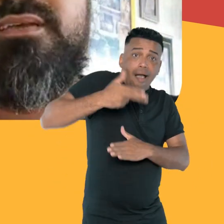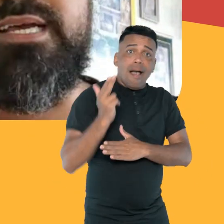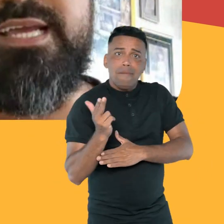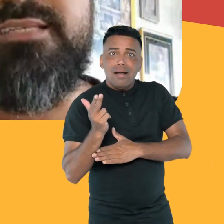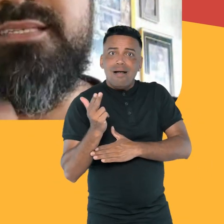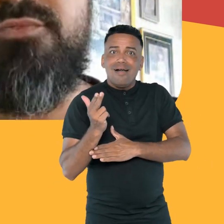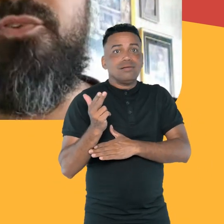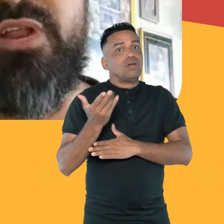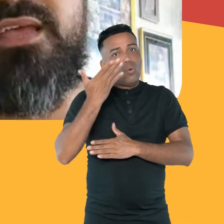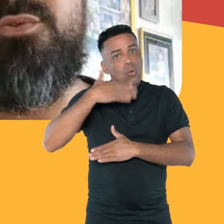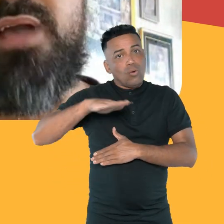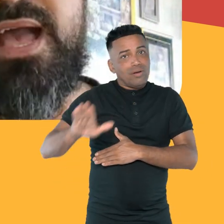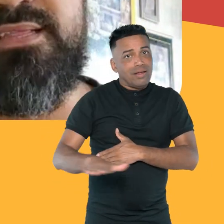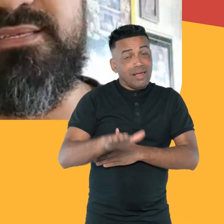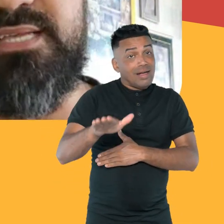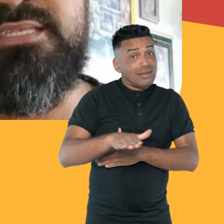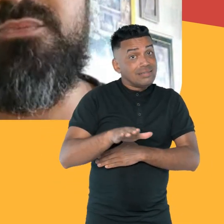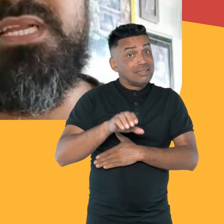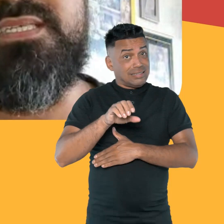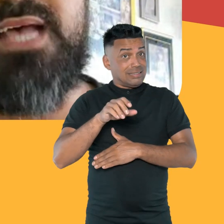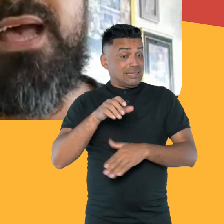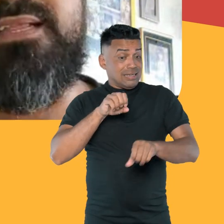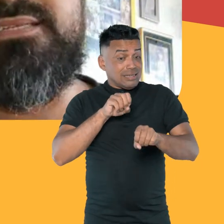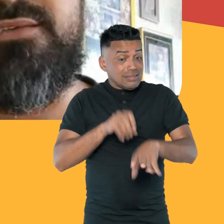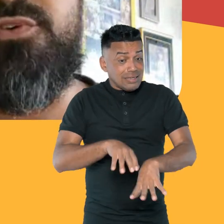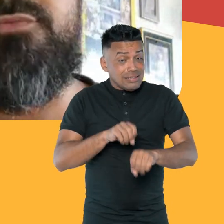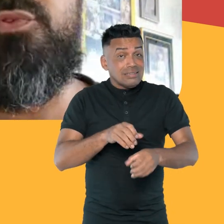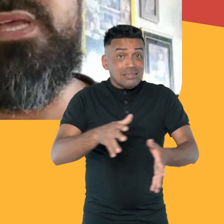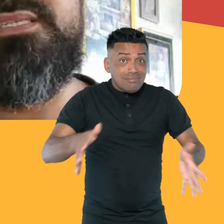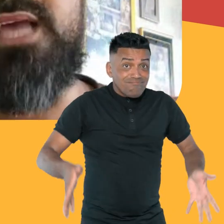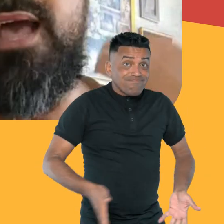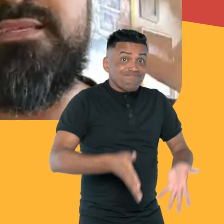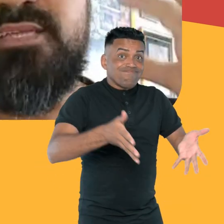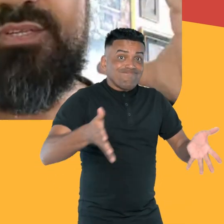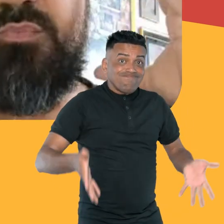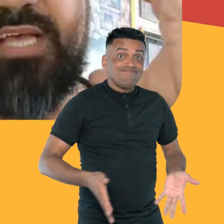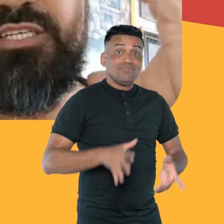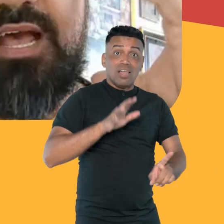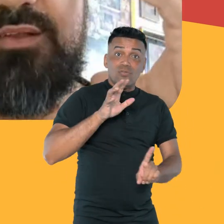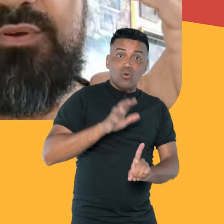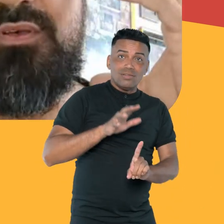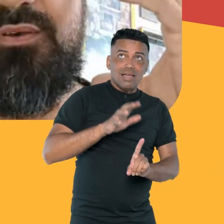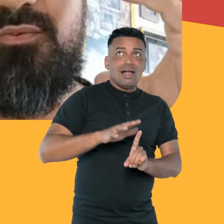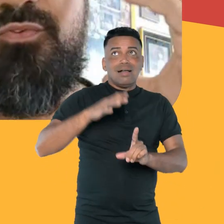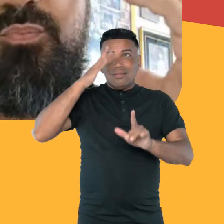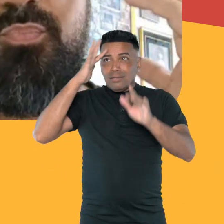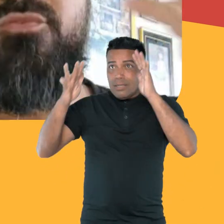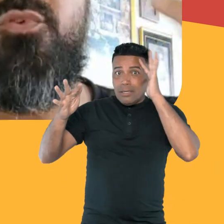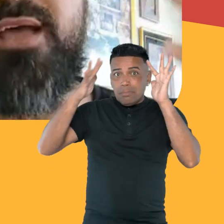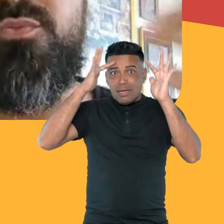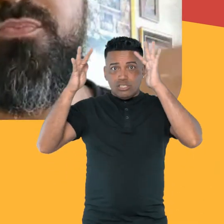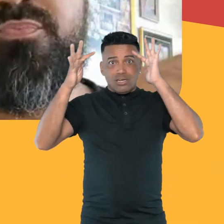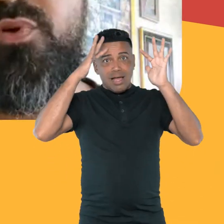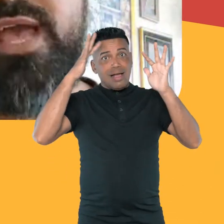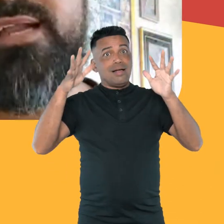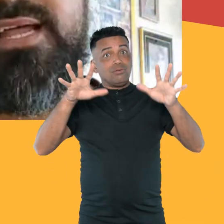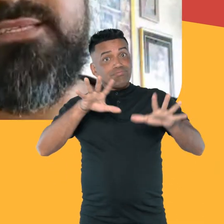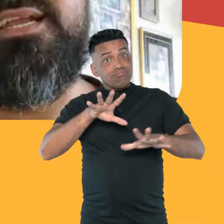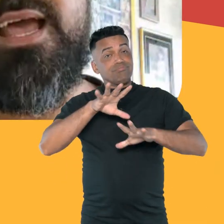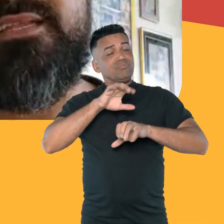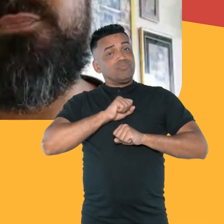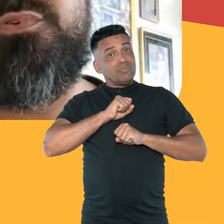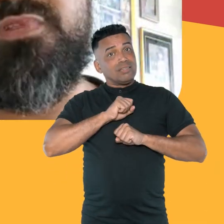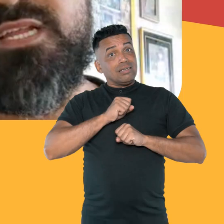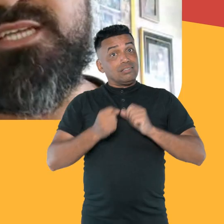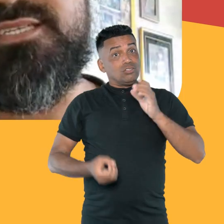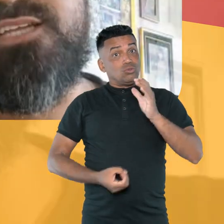então, assim, crianças que forem educadas, sensibilizadas, que forem influenciadas, né, o seu imaginário for povoado por